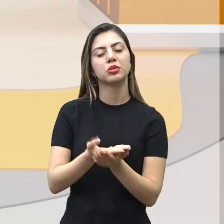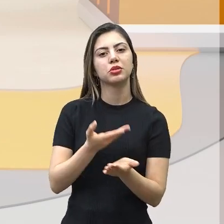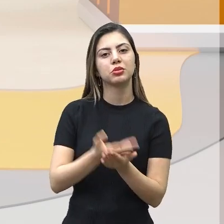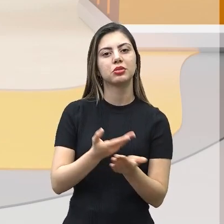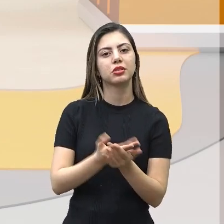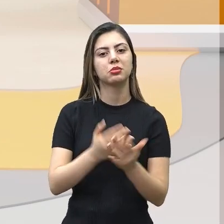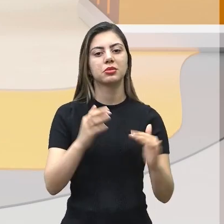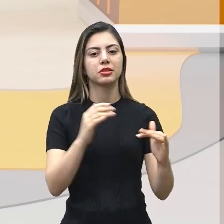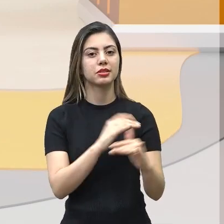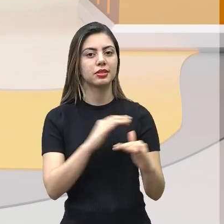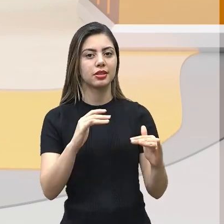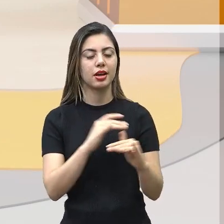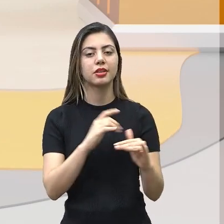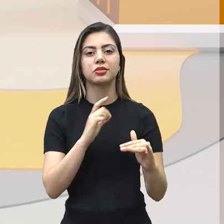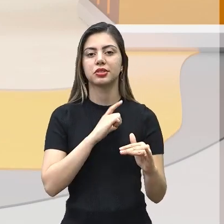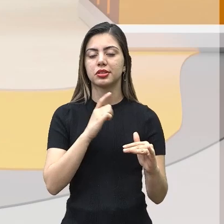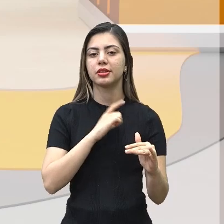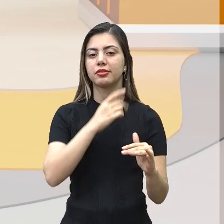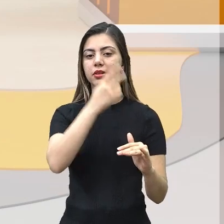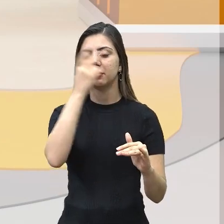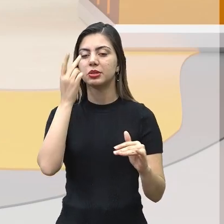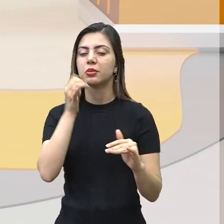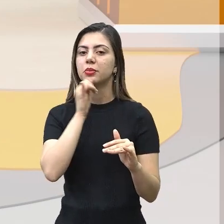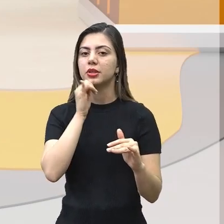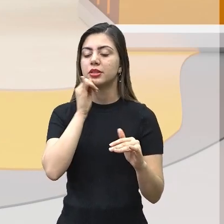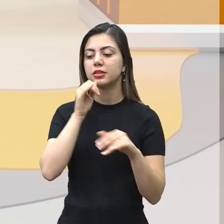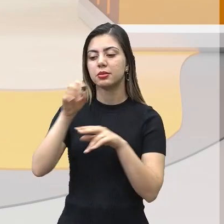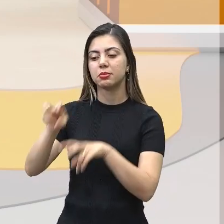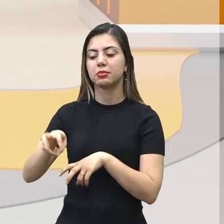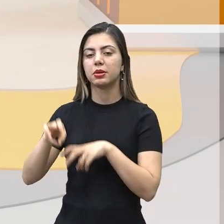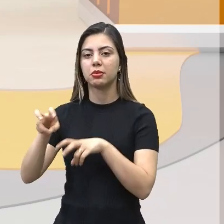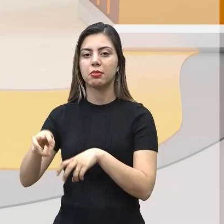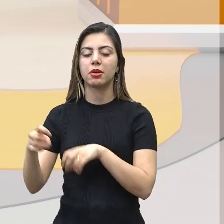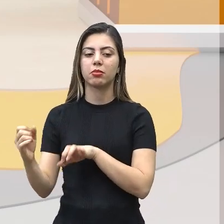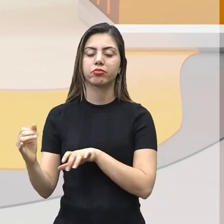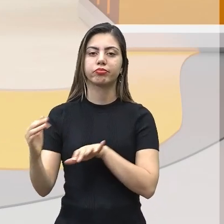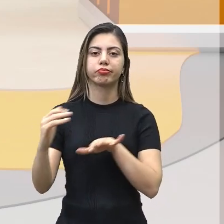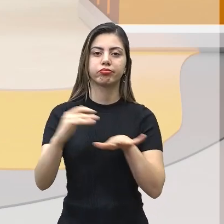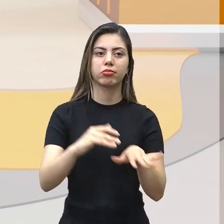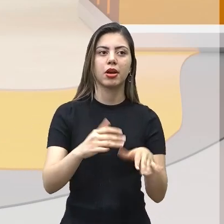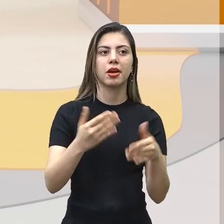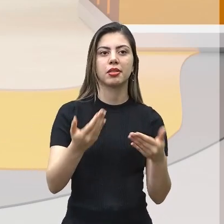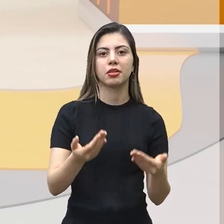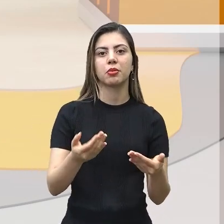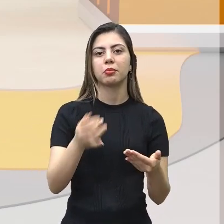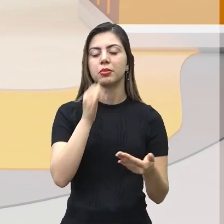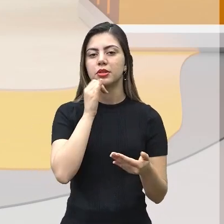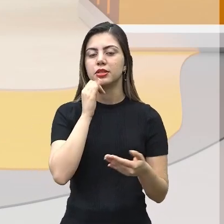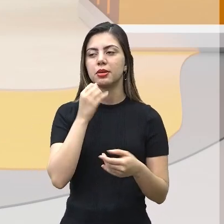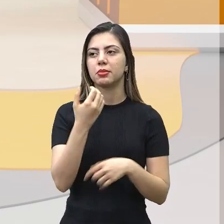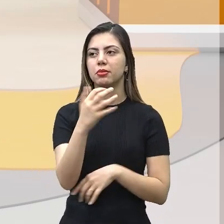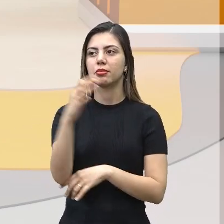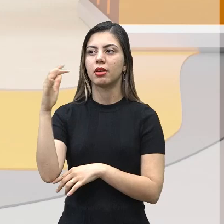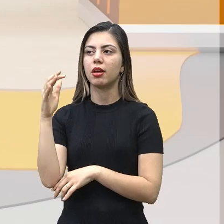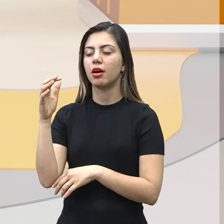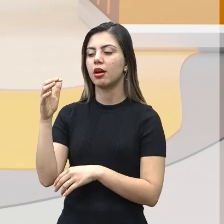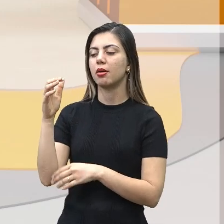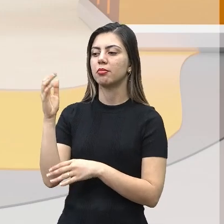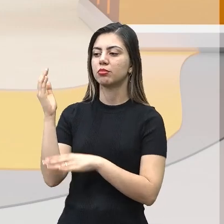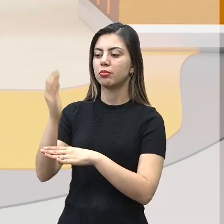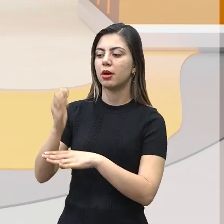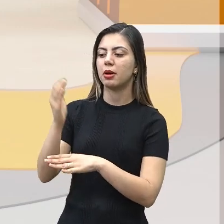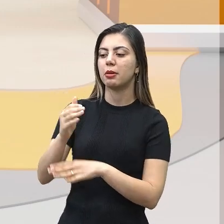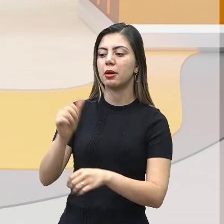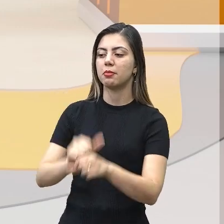cidades, que a gente chama de urbanização, né? Quando saem aqueles elementos naturais e se transformam em coisas que são construídas, ela